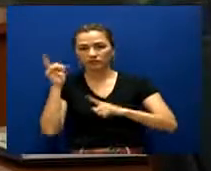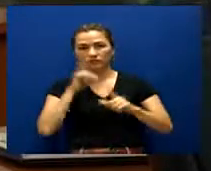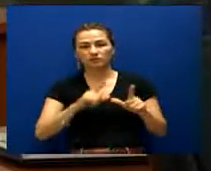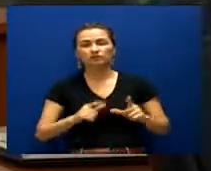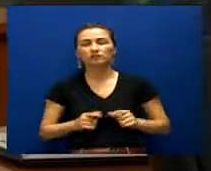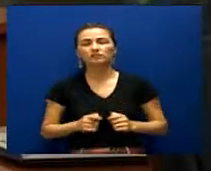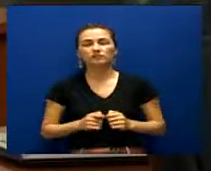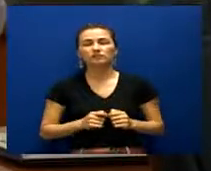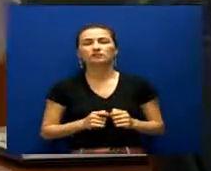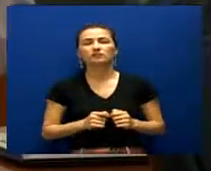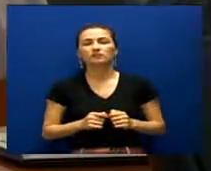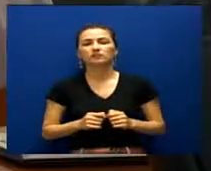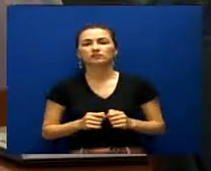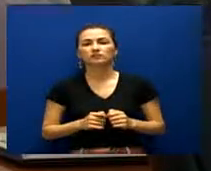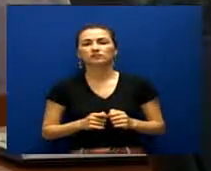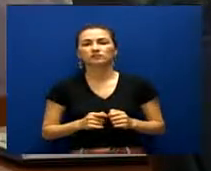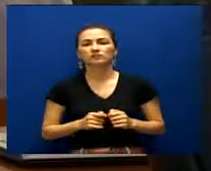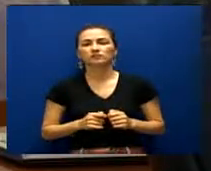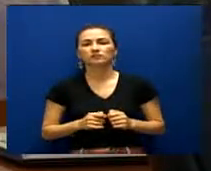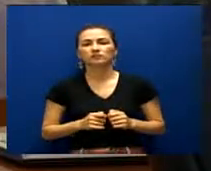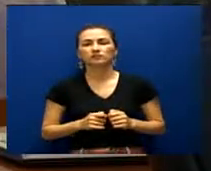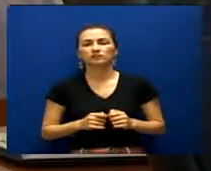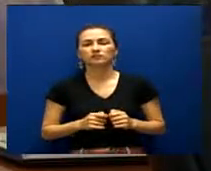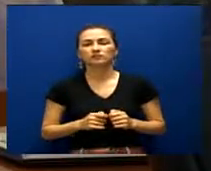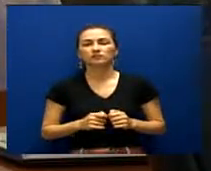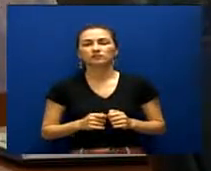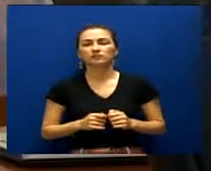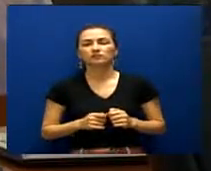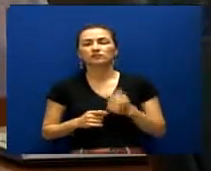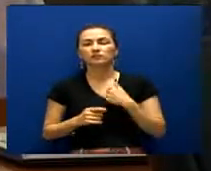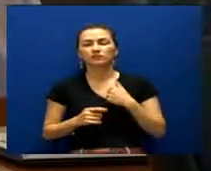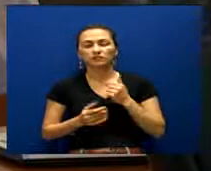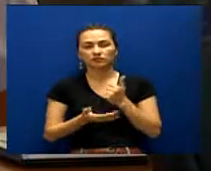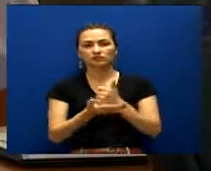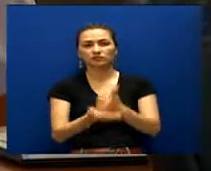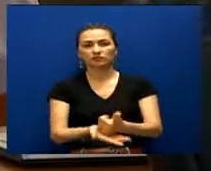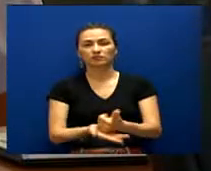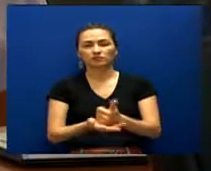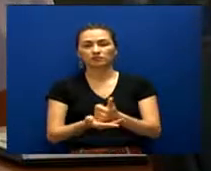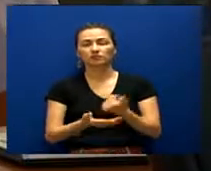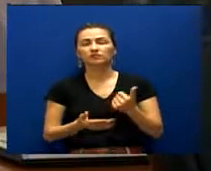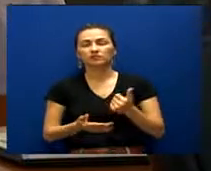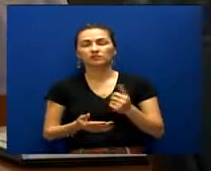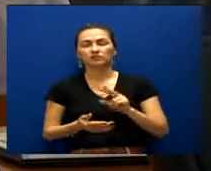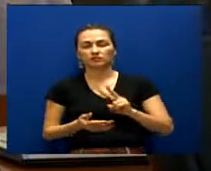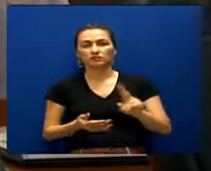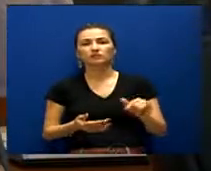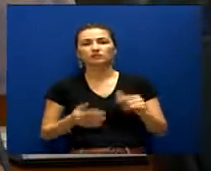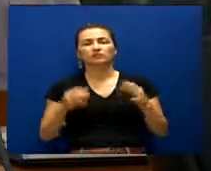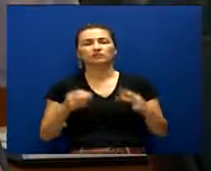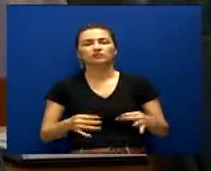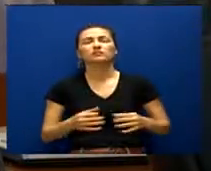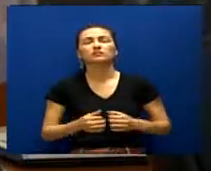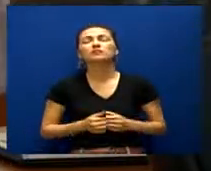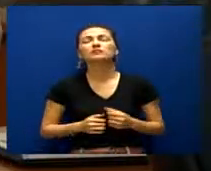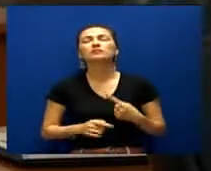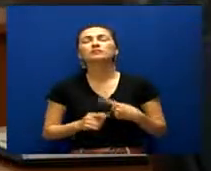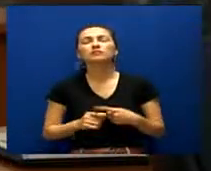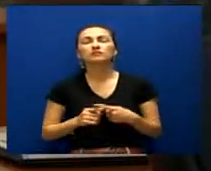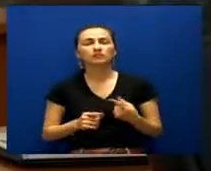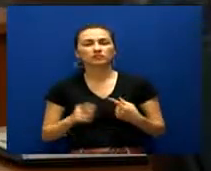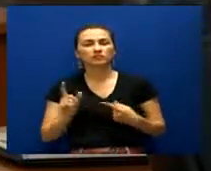ser. O Senhor pode ter a grande certeza, pode contar com o meu apoio. Muito obrigado. Sim, porque ali é do